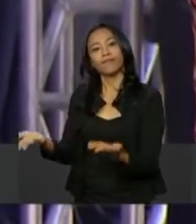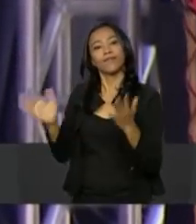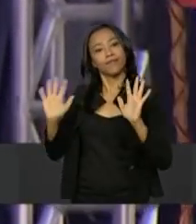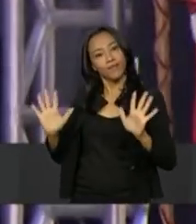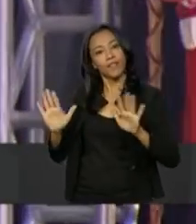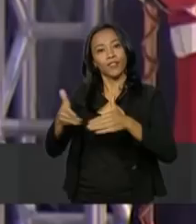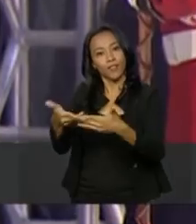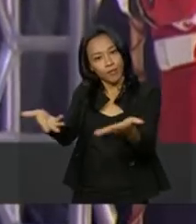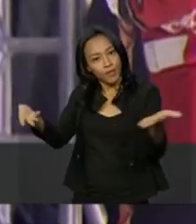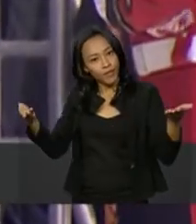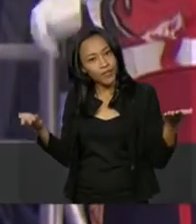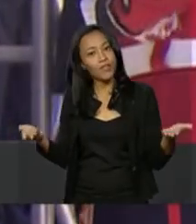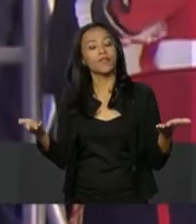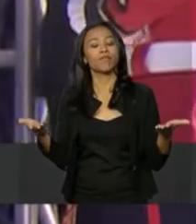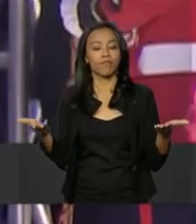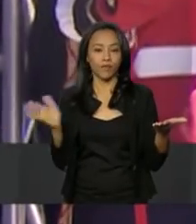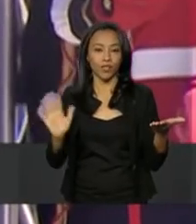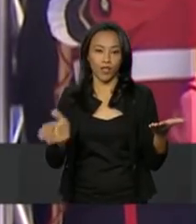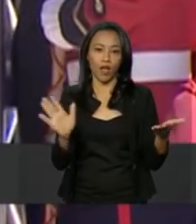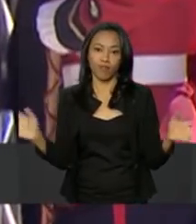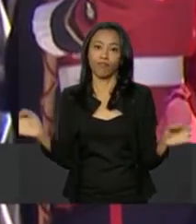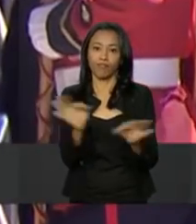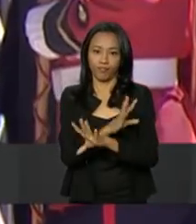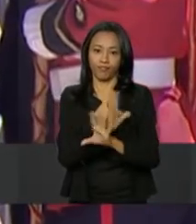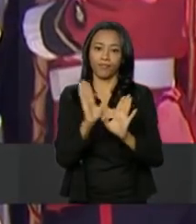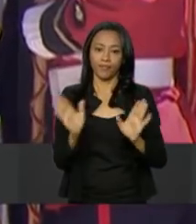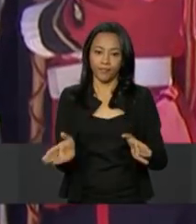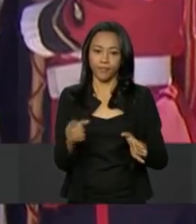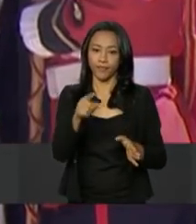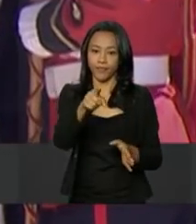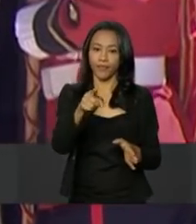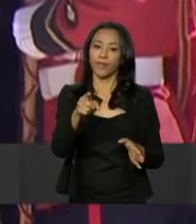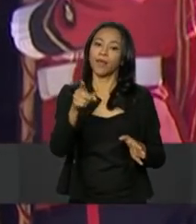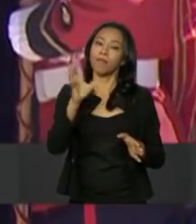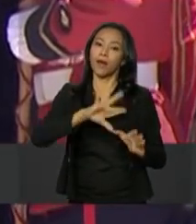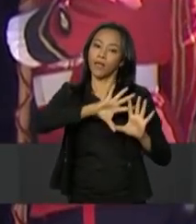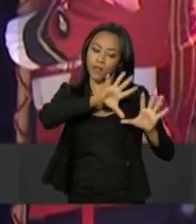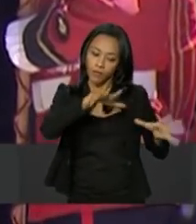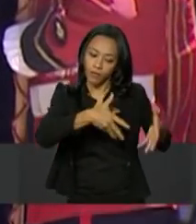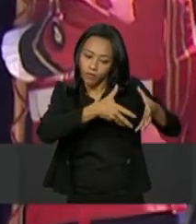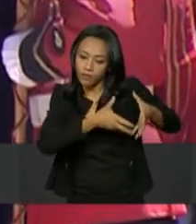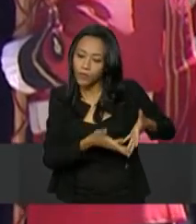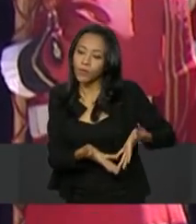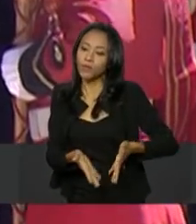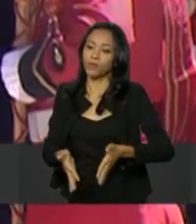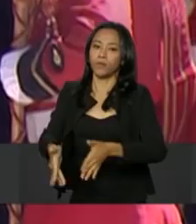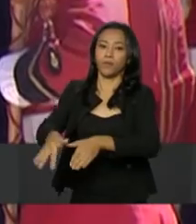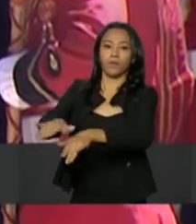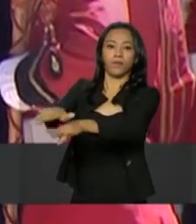do dobrado, valsa da despedida, para sair do local da cerimônia.